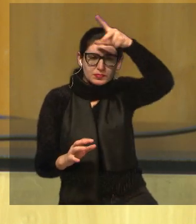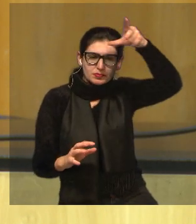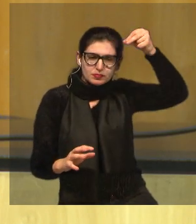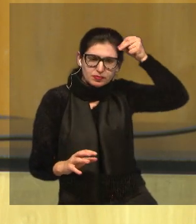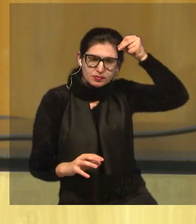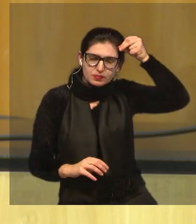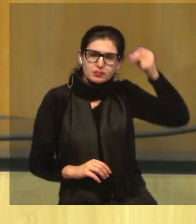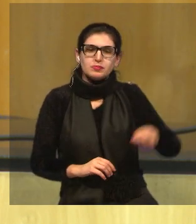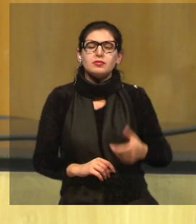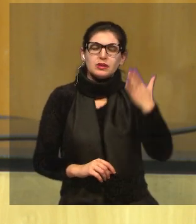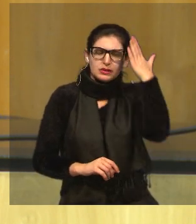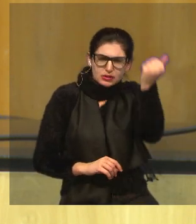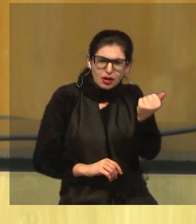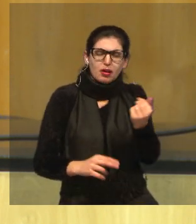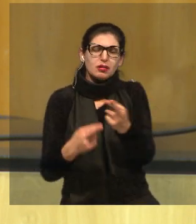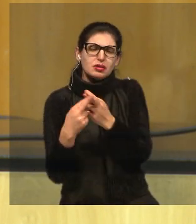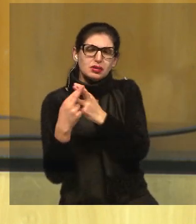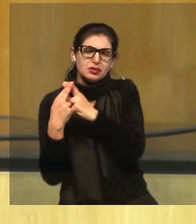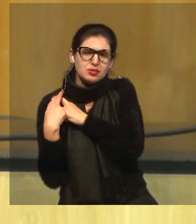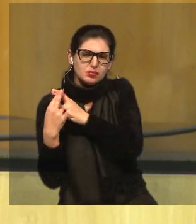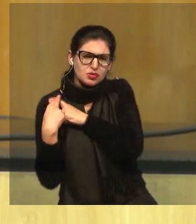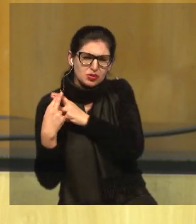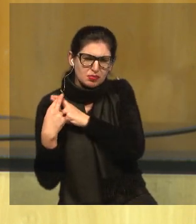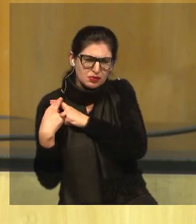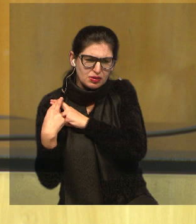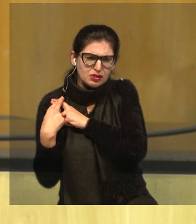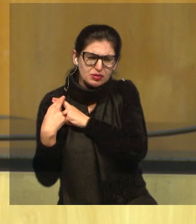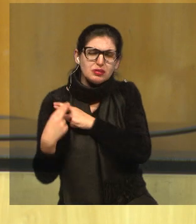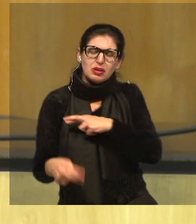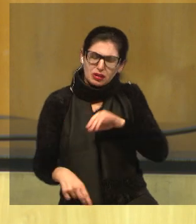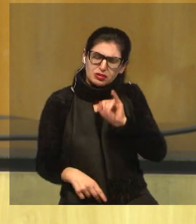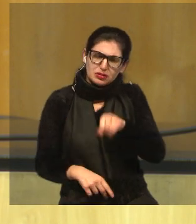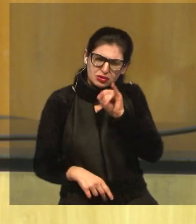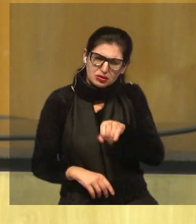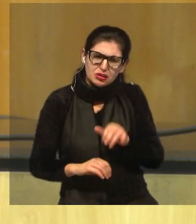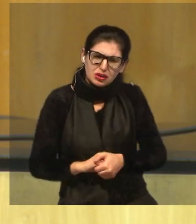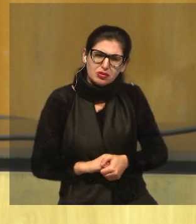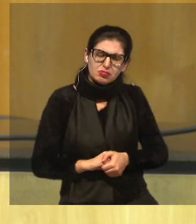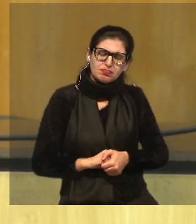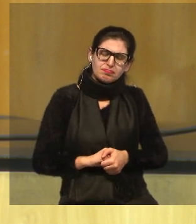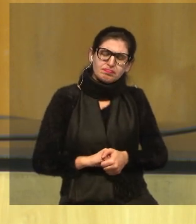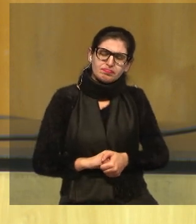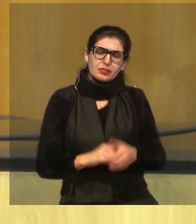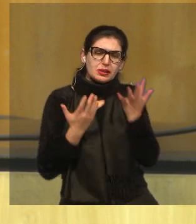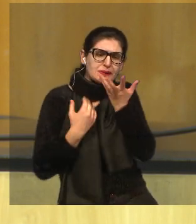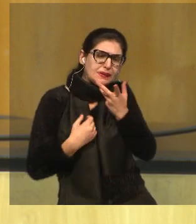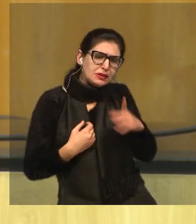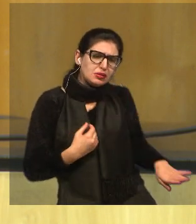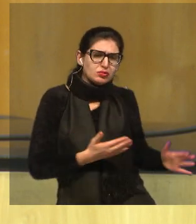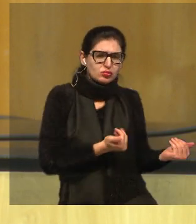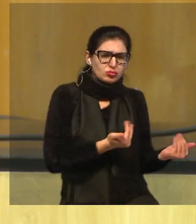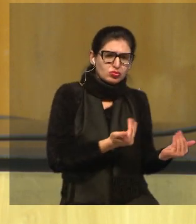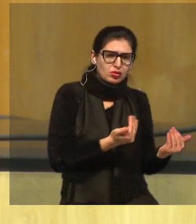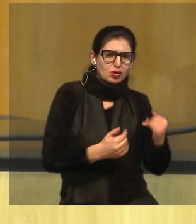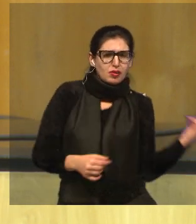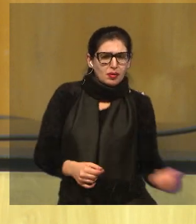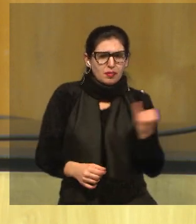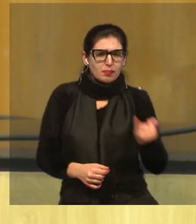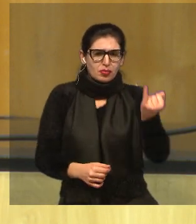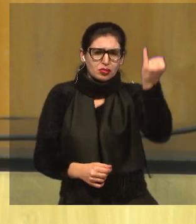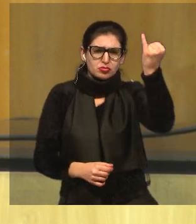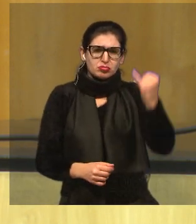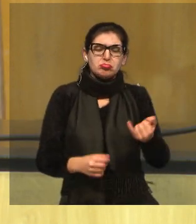total clareza da responsabilidade, o olhar que ele tem sensível às crianças e ao adolescente, e todo o trabalho que ele tem feito e tem